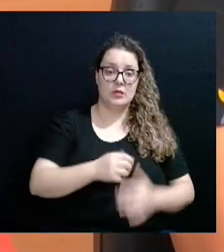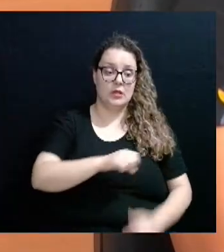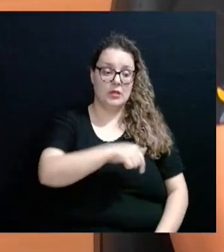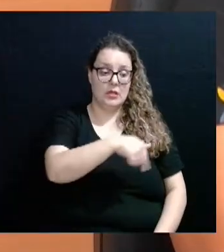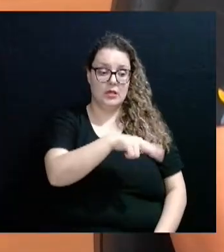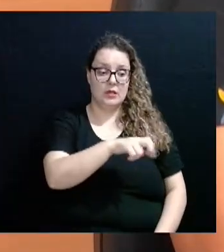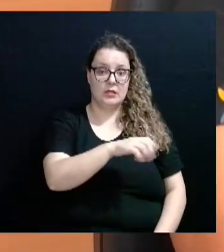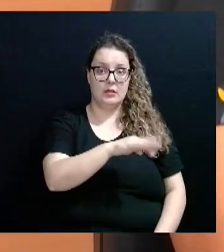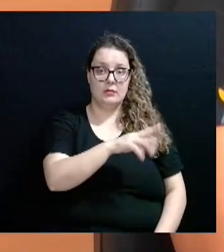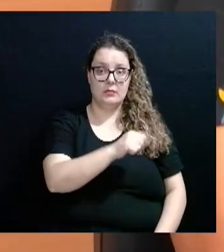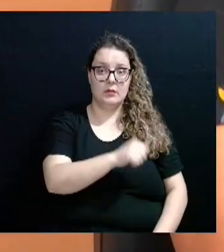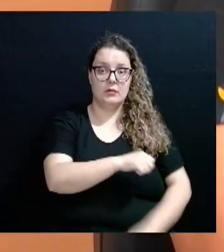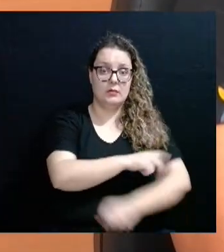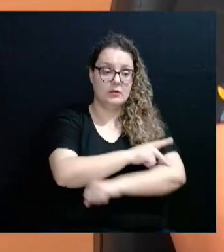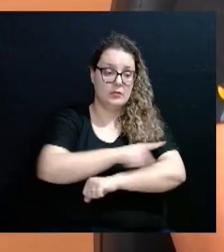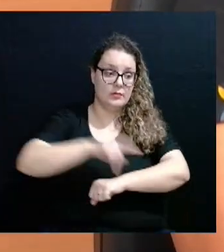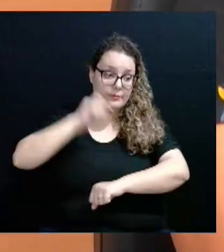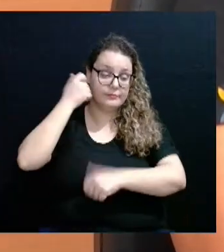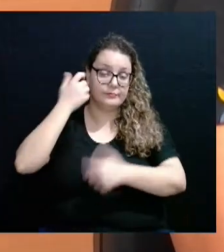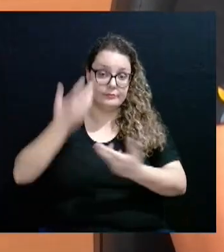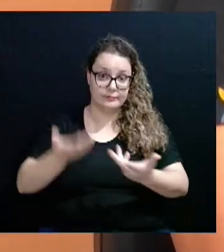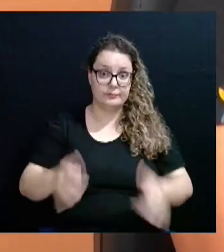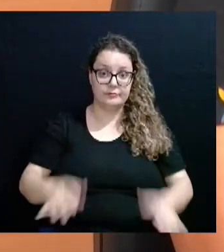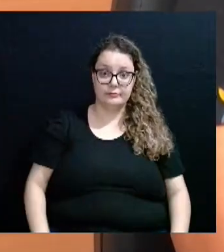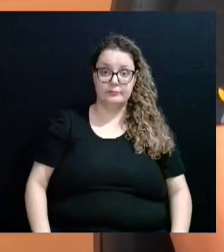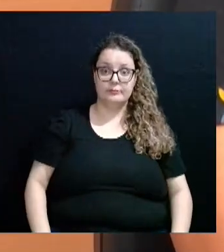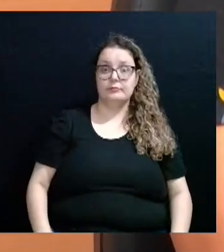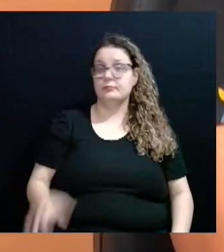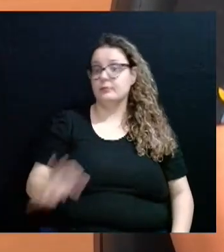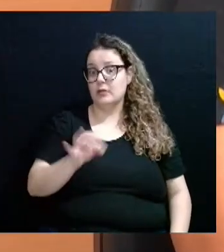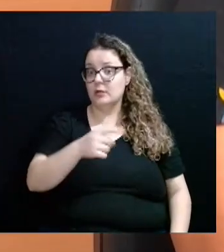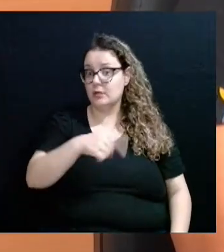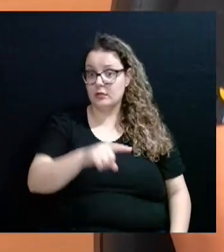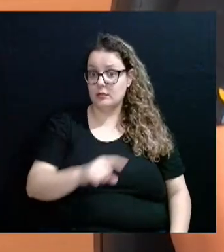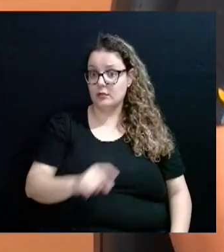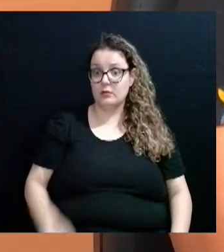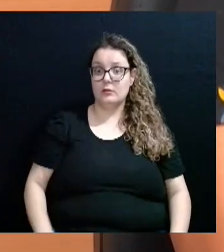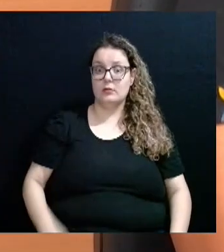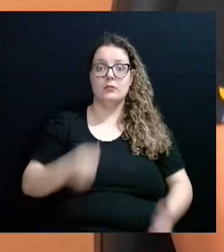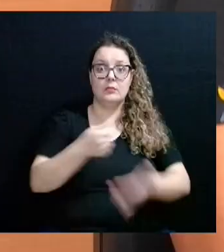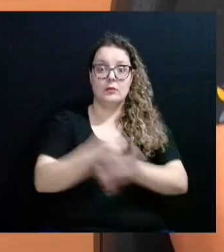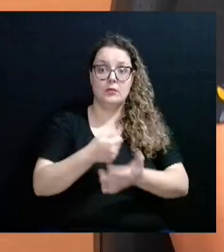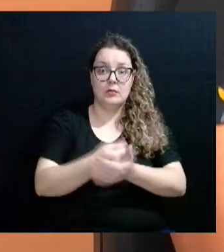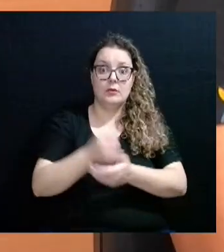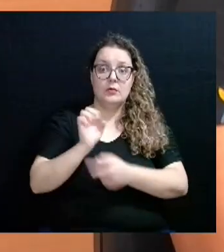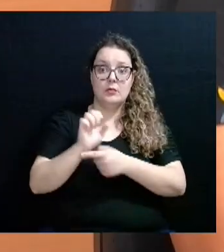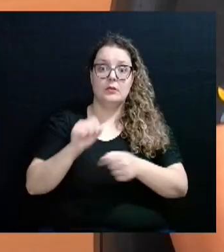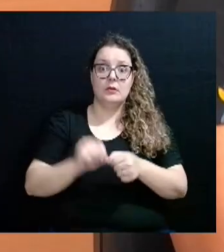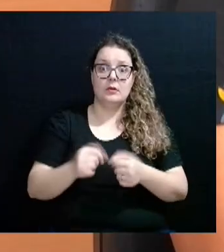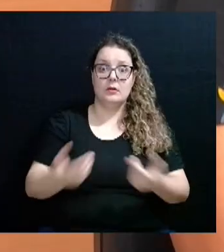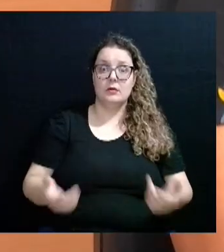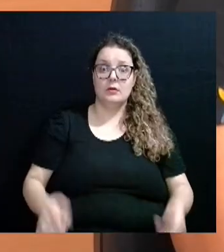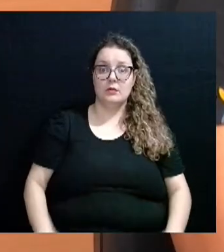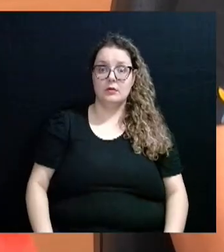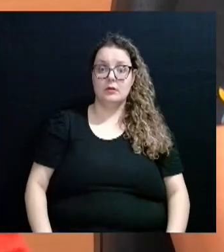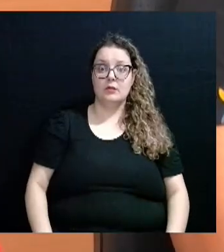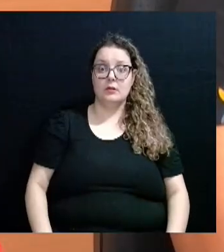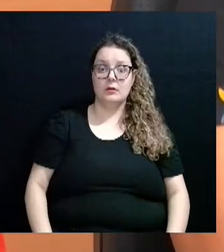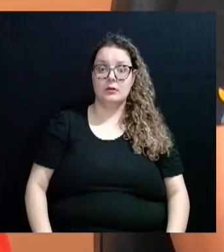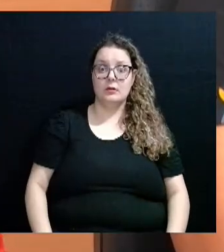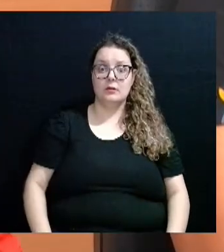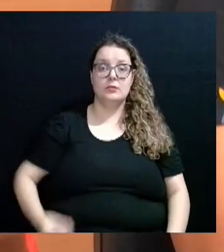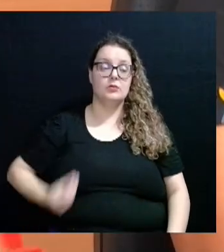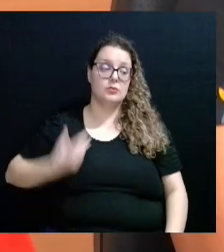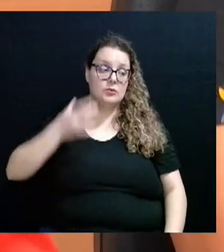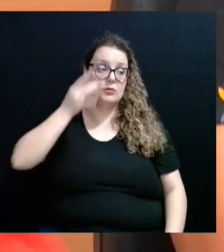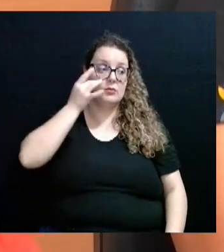mano? Já que nada daquilo que deveria ser obrigação do Estado se fazia presente, então o